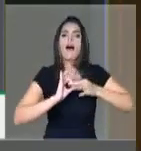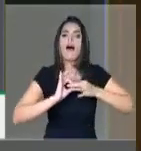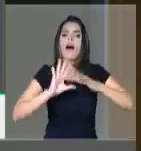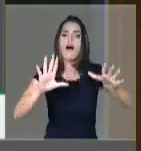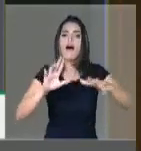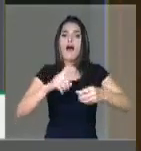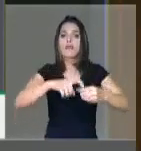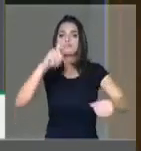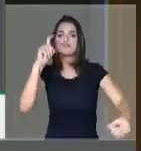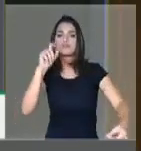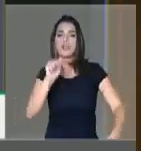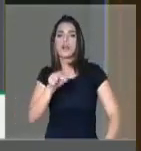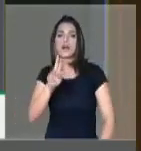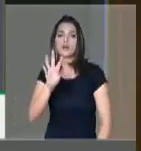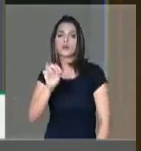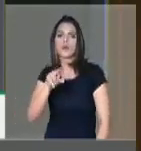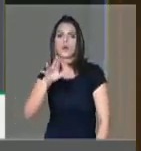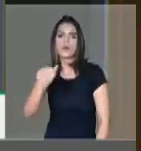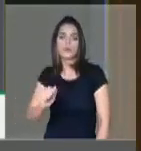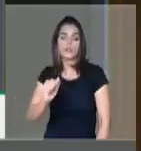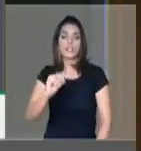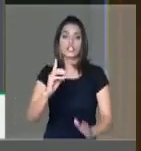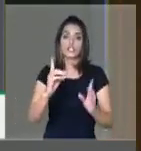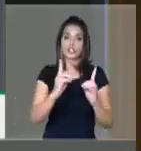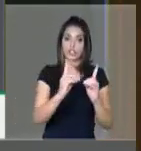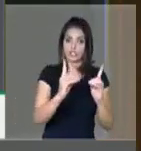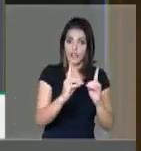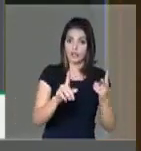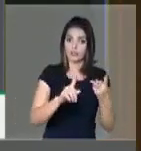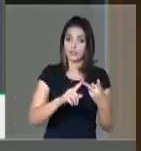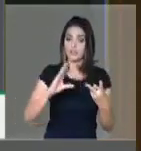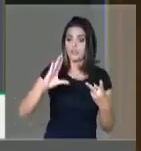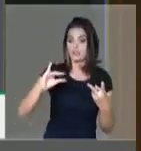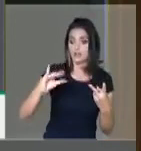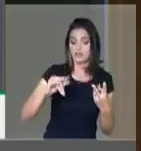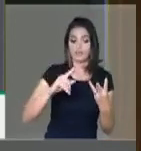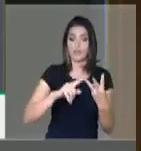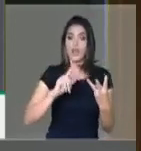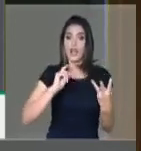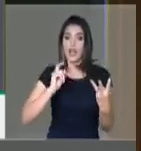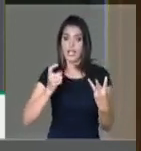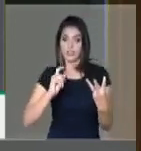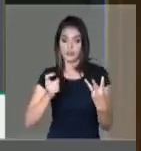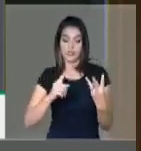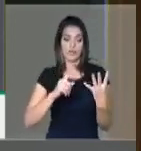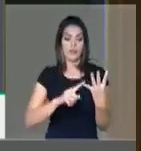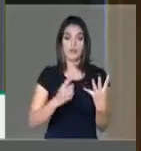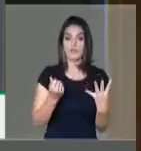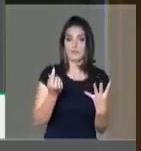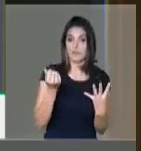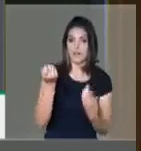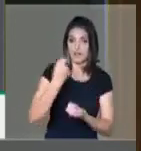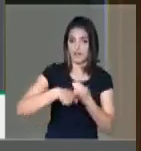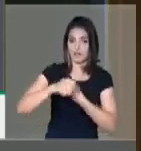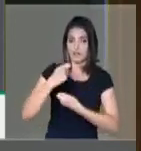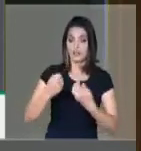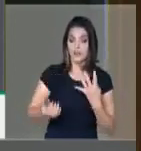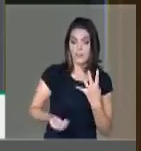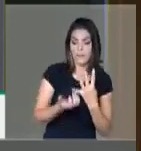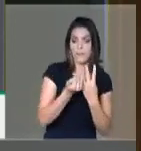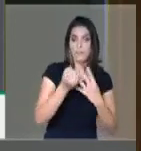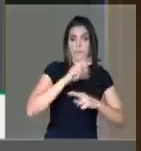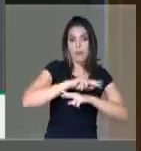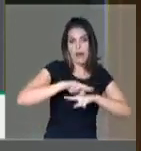autonomia didático-científica, administrativa e de gestão financeira e patrimonial,